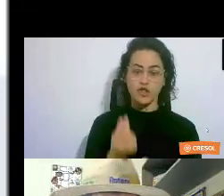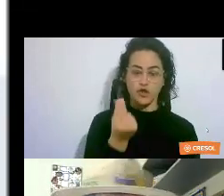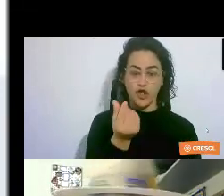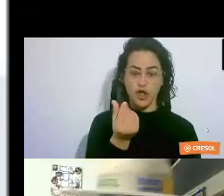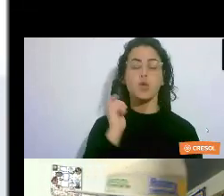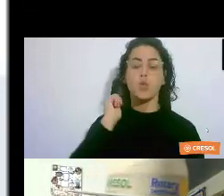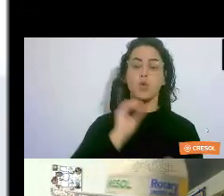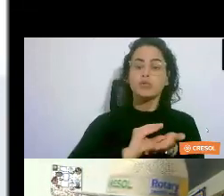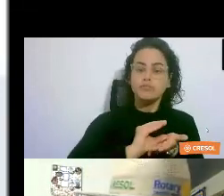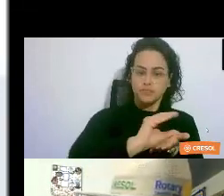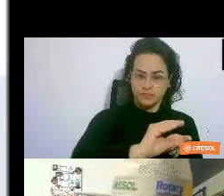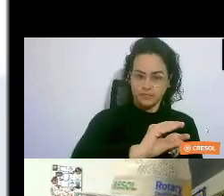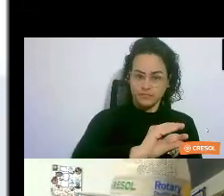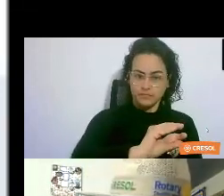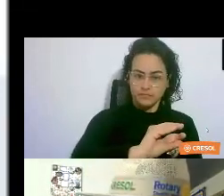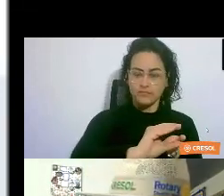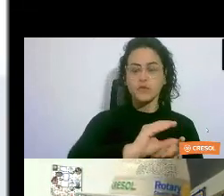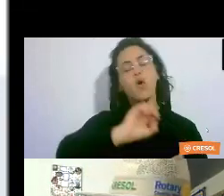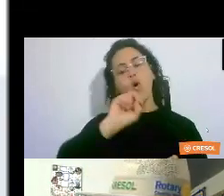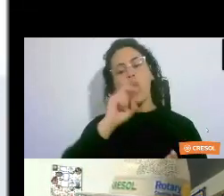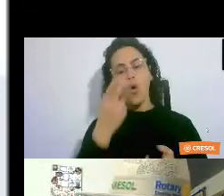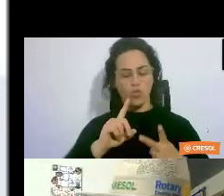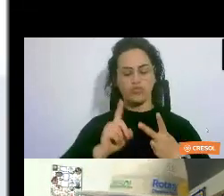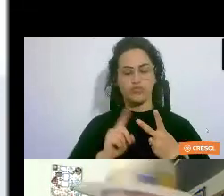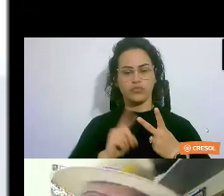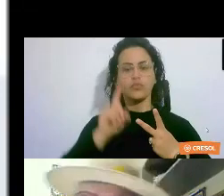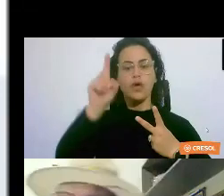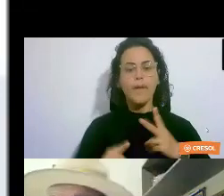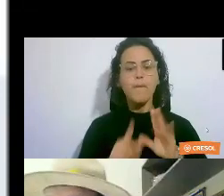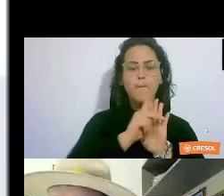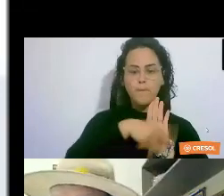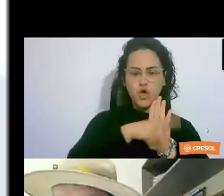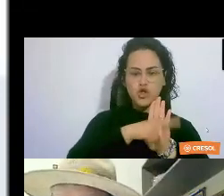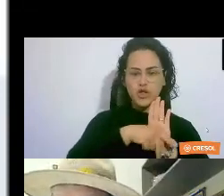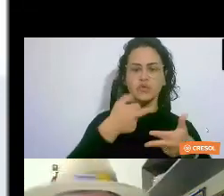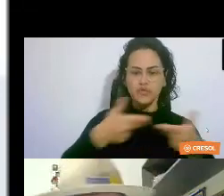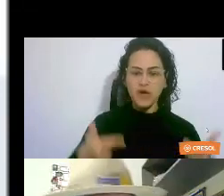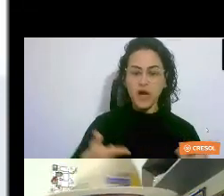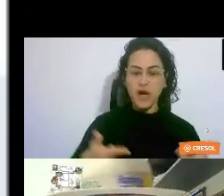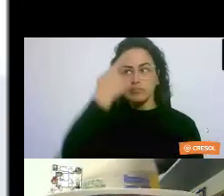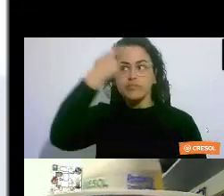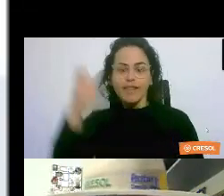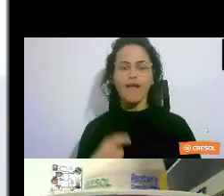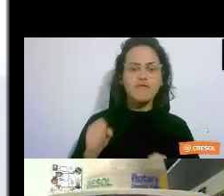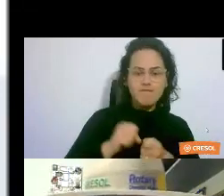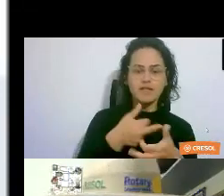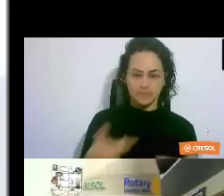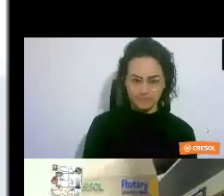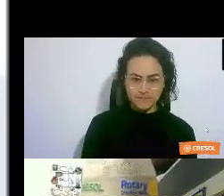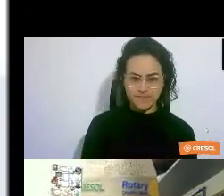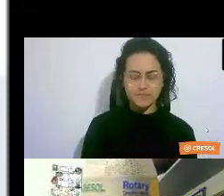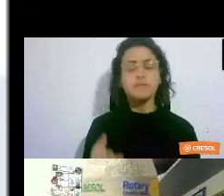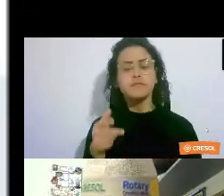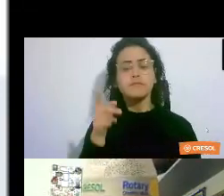recursos financeiros ou seja fazendo, elaborando projetos. Dessa forma, a